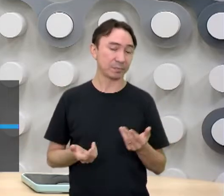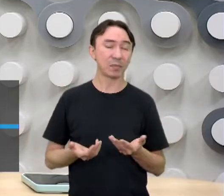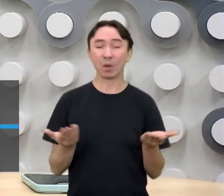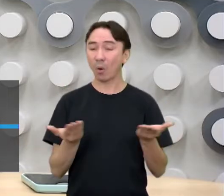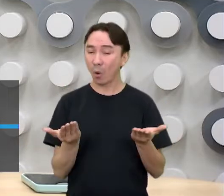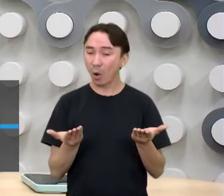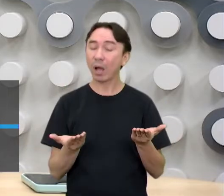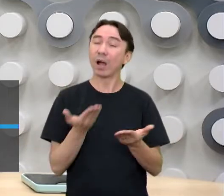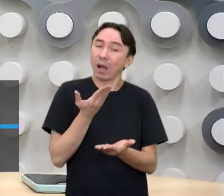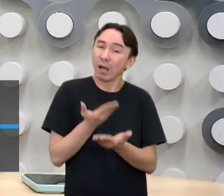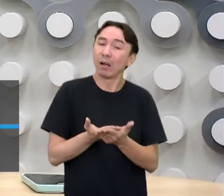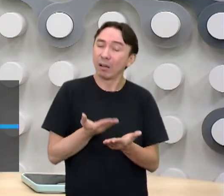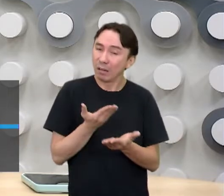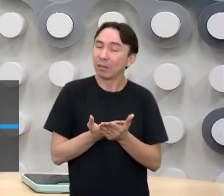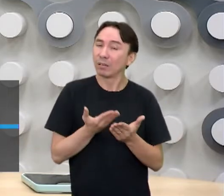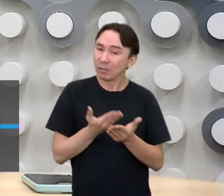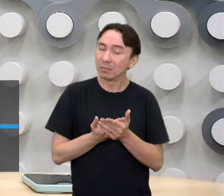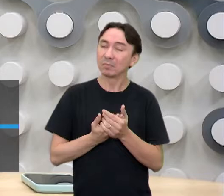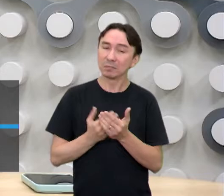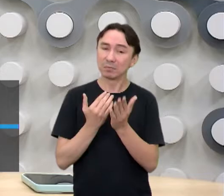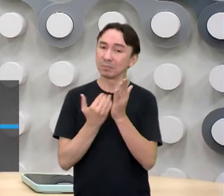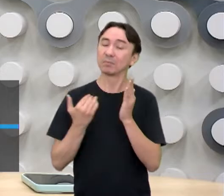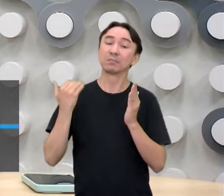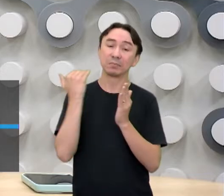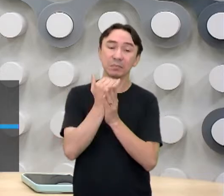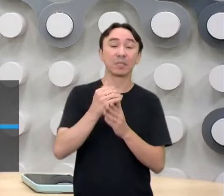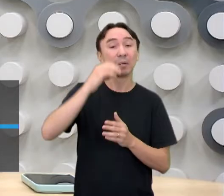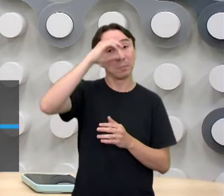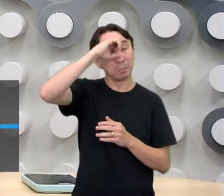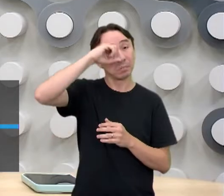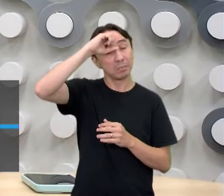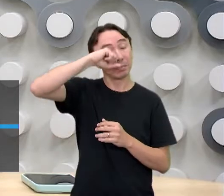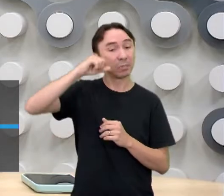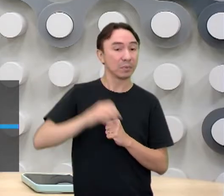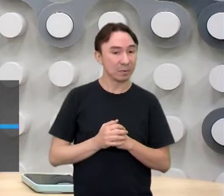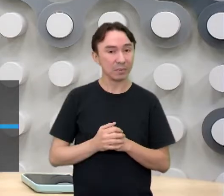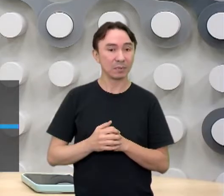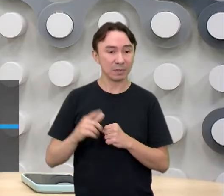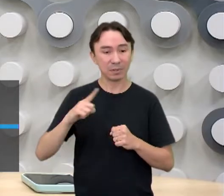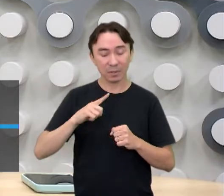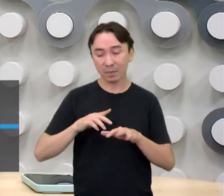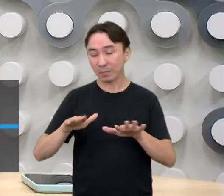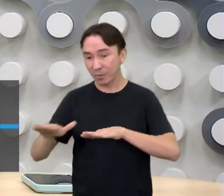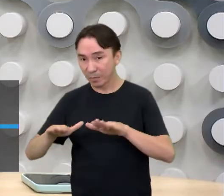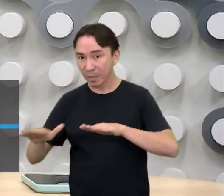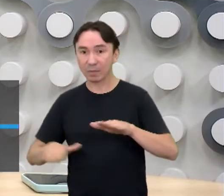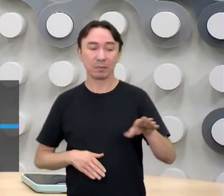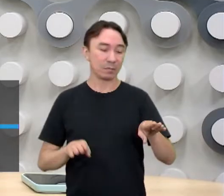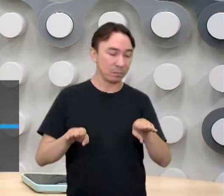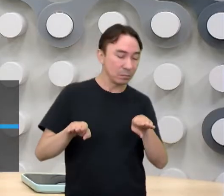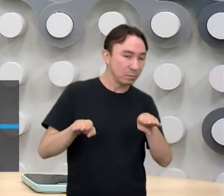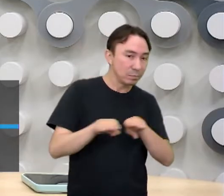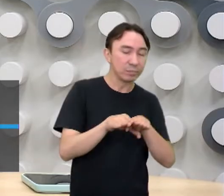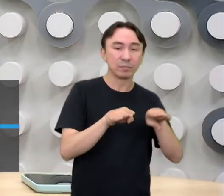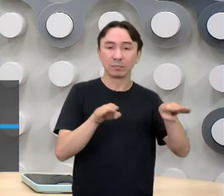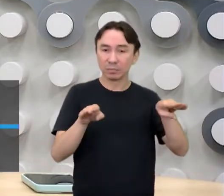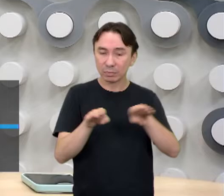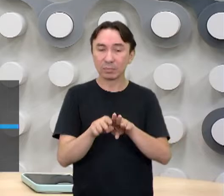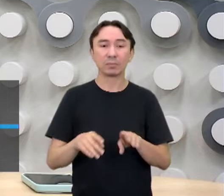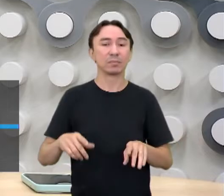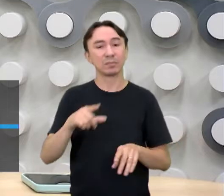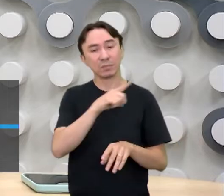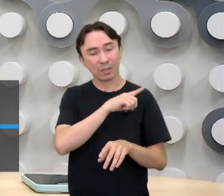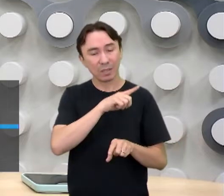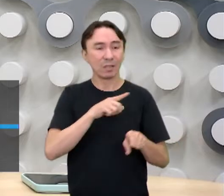nessa aula, né, mostrando aí os movimentos aí das placas tectônicas, né? Então a gente viu que tem um manto, né, que ele fica